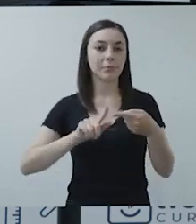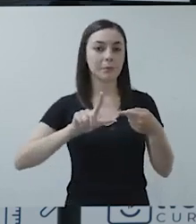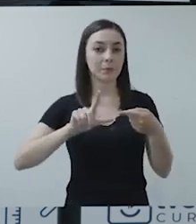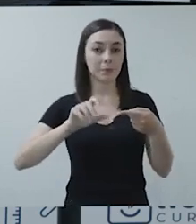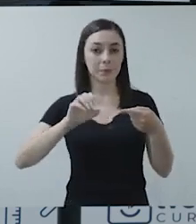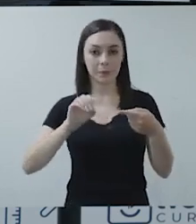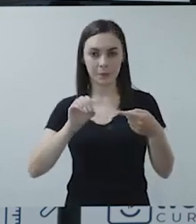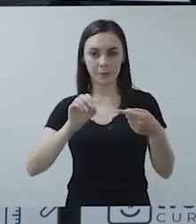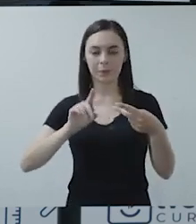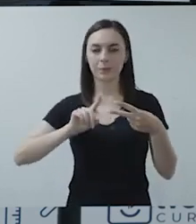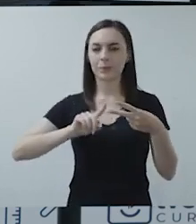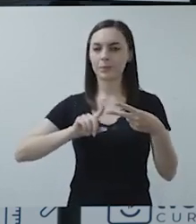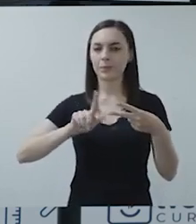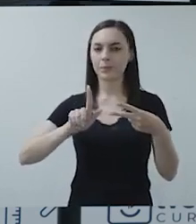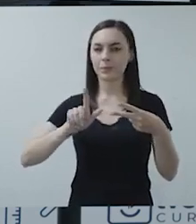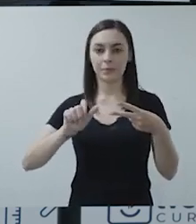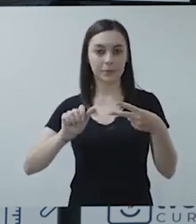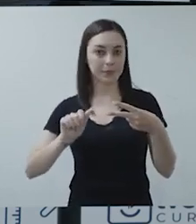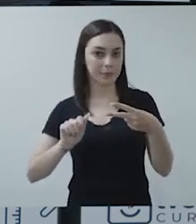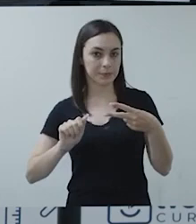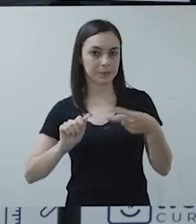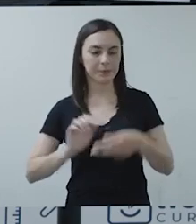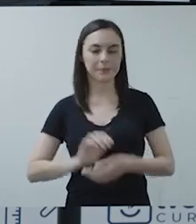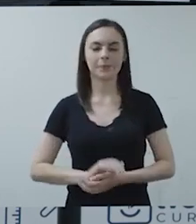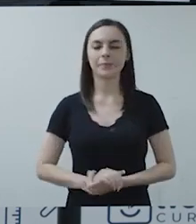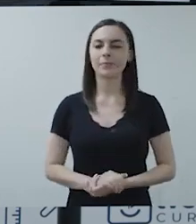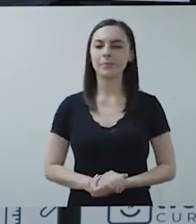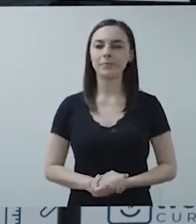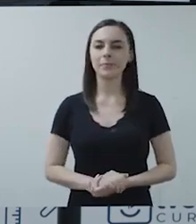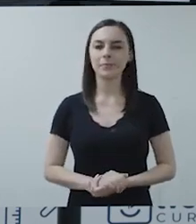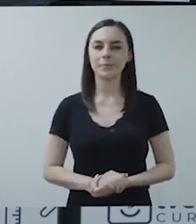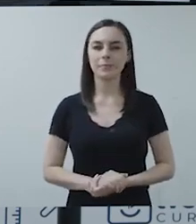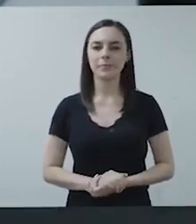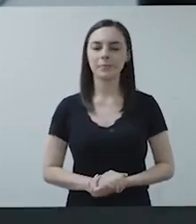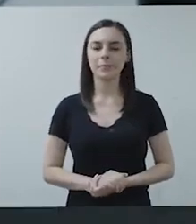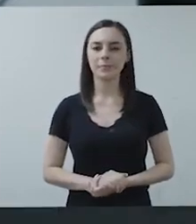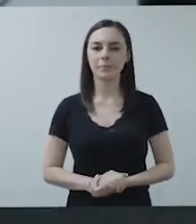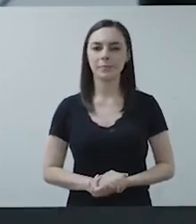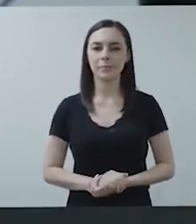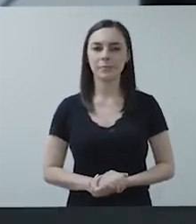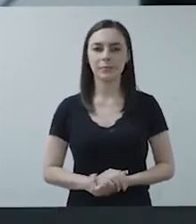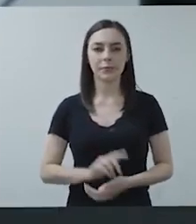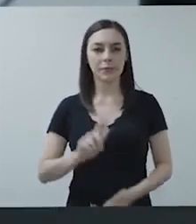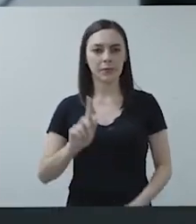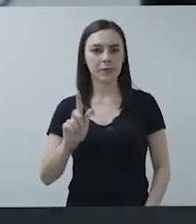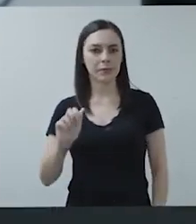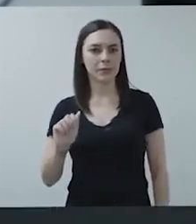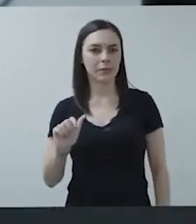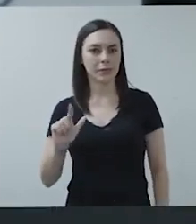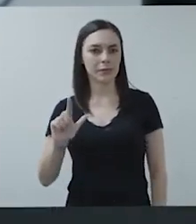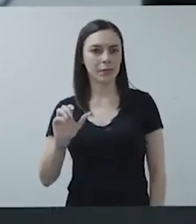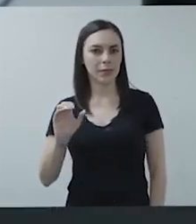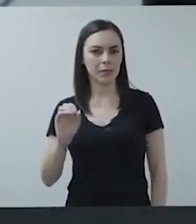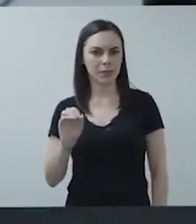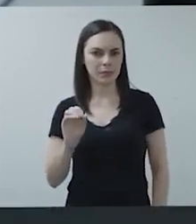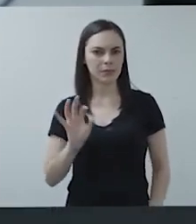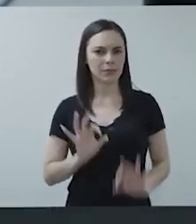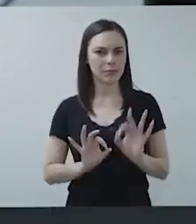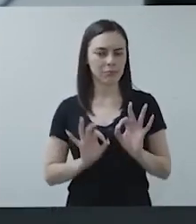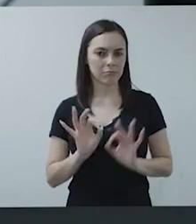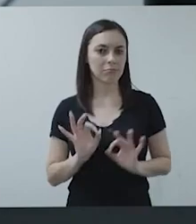lo e o ga. Será que galo está formado